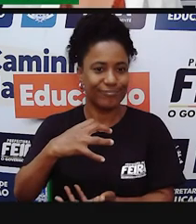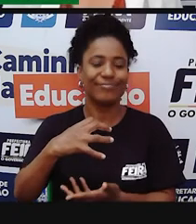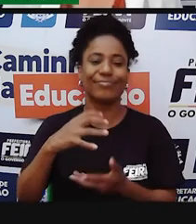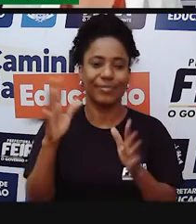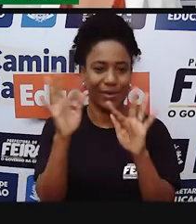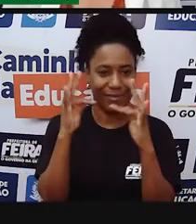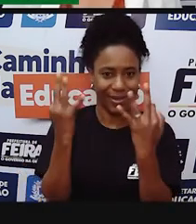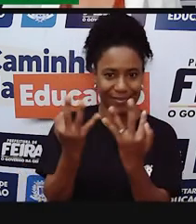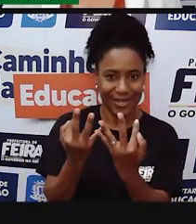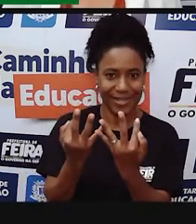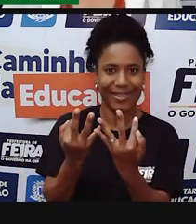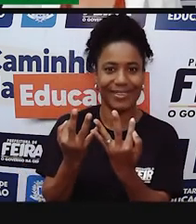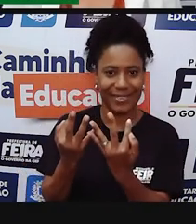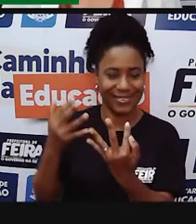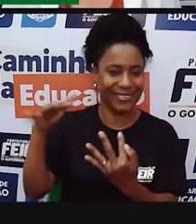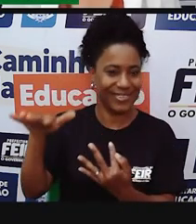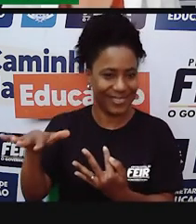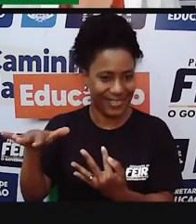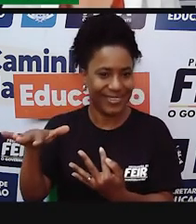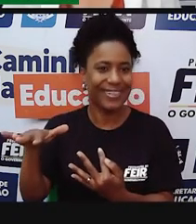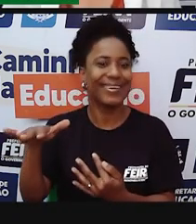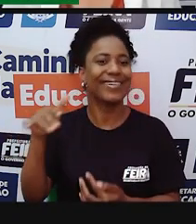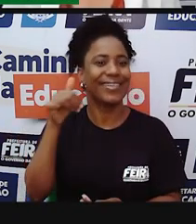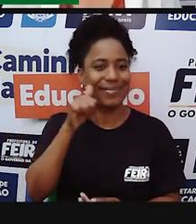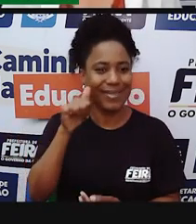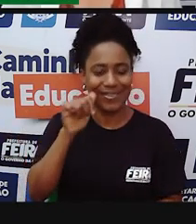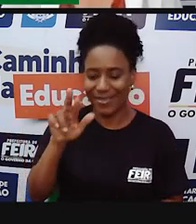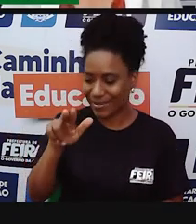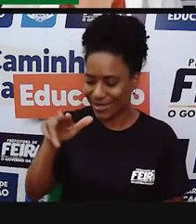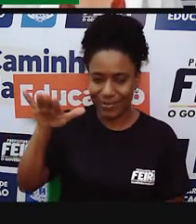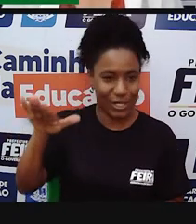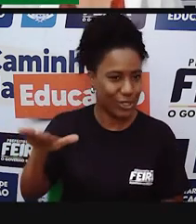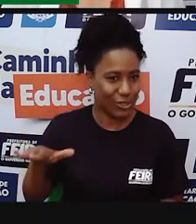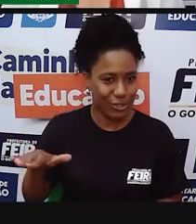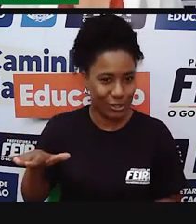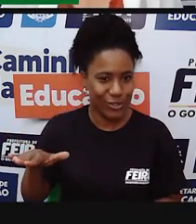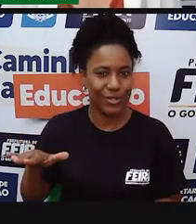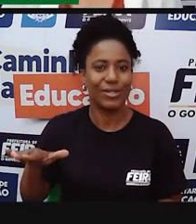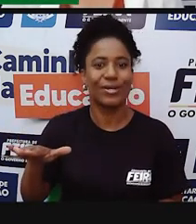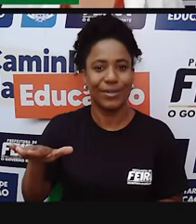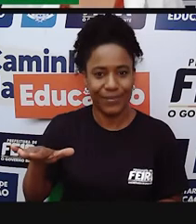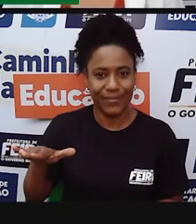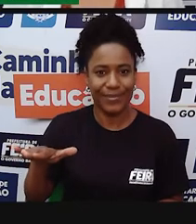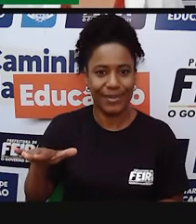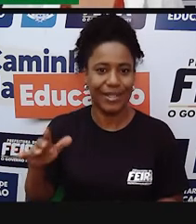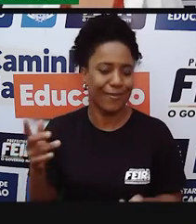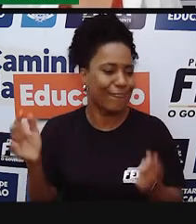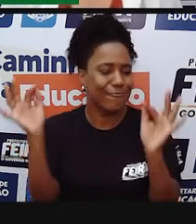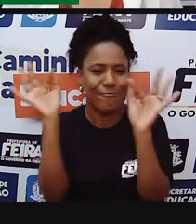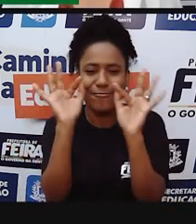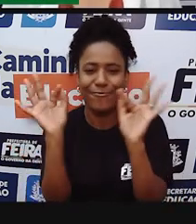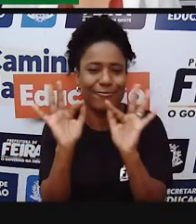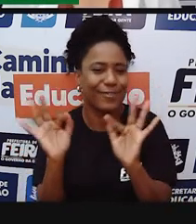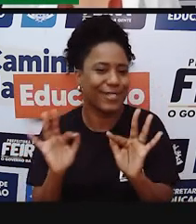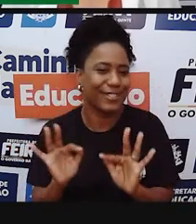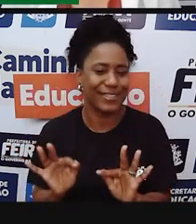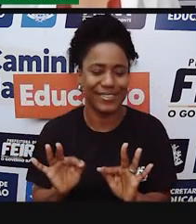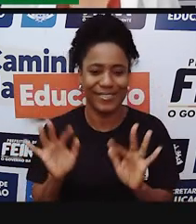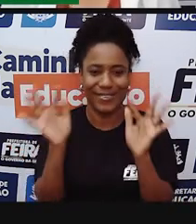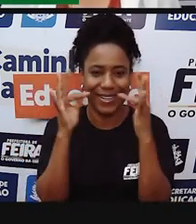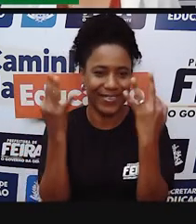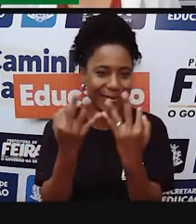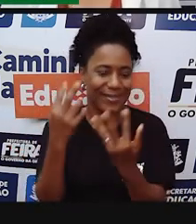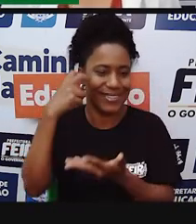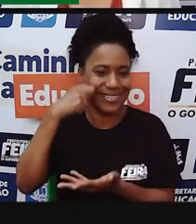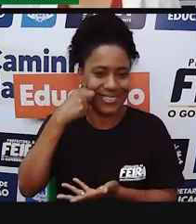a irmã que é pequenina e se chama Andreia ele é muito feliz com a sua família